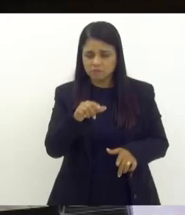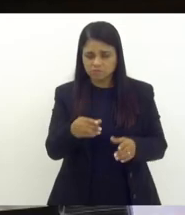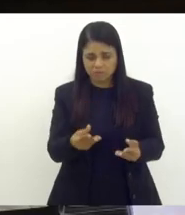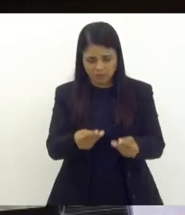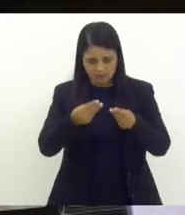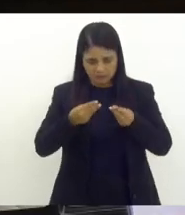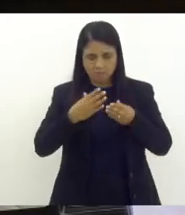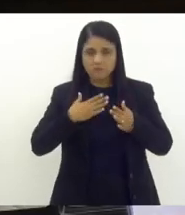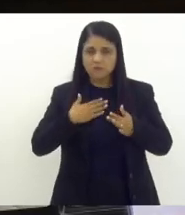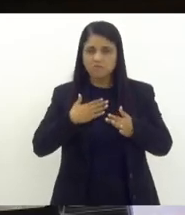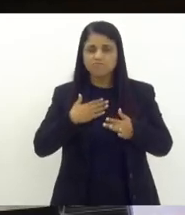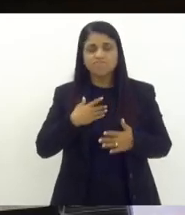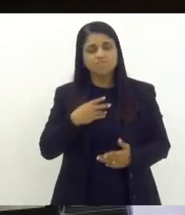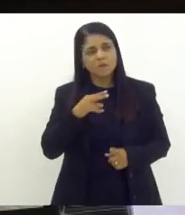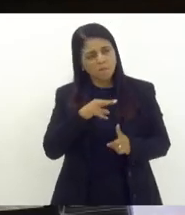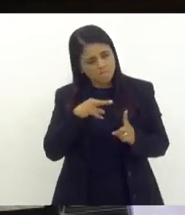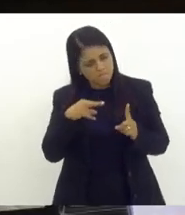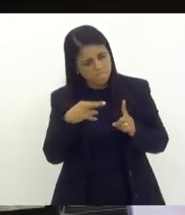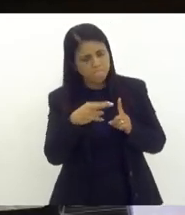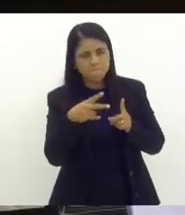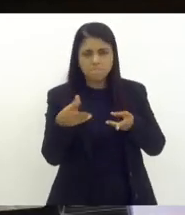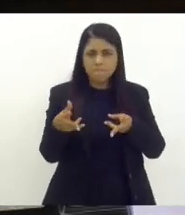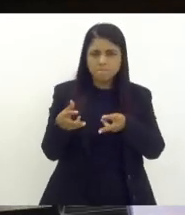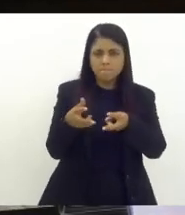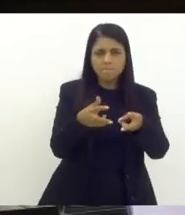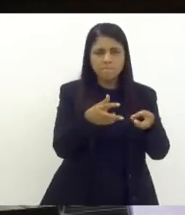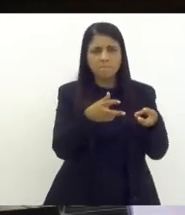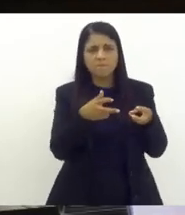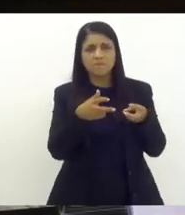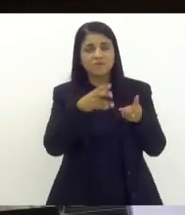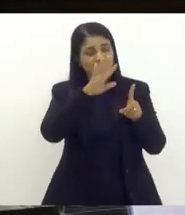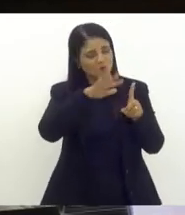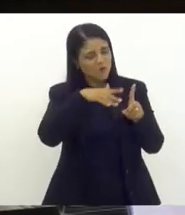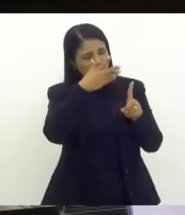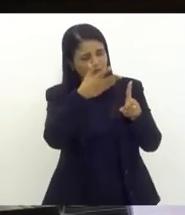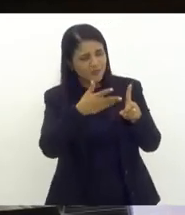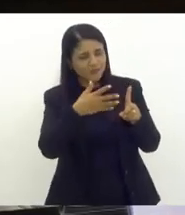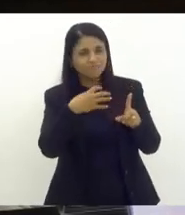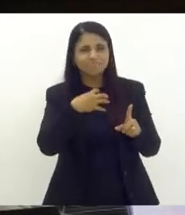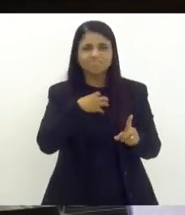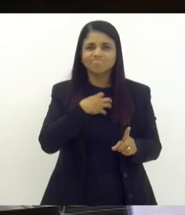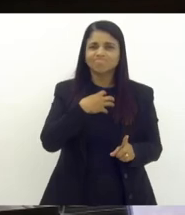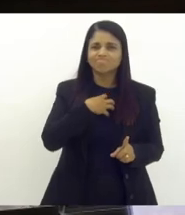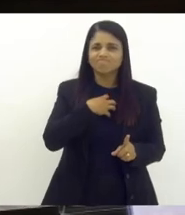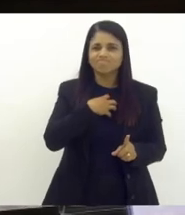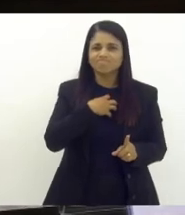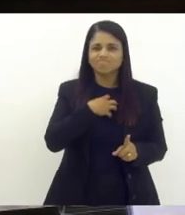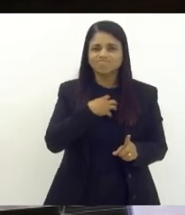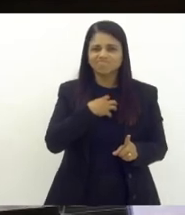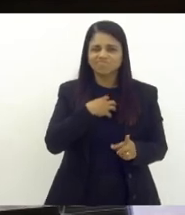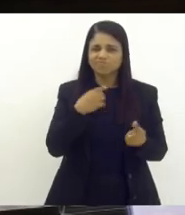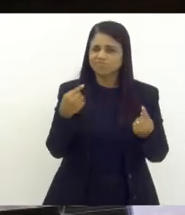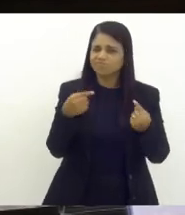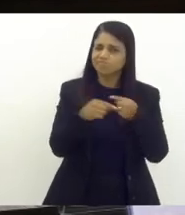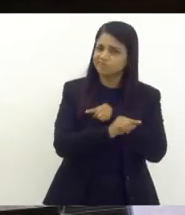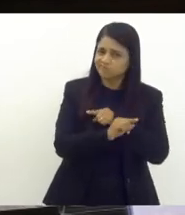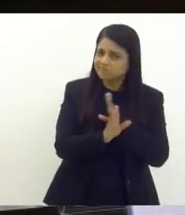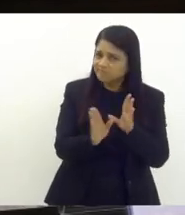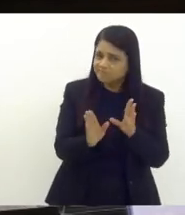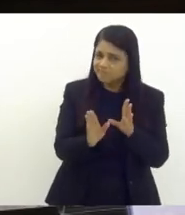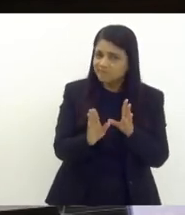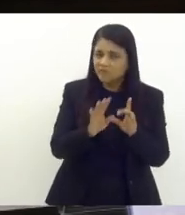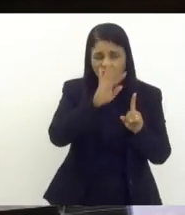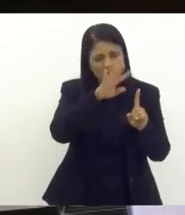sempre vi e vejo algumas homenagens a meu sentir descabidas